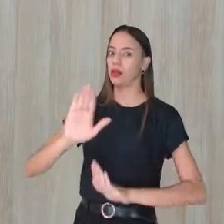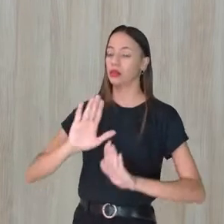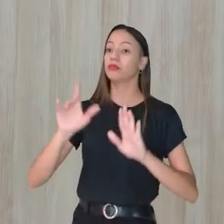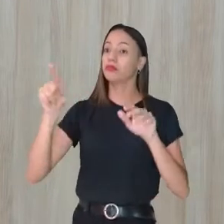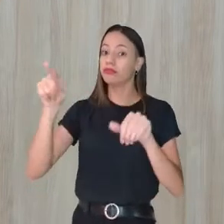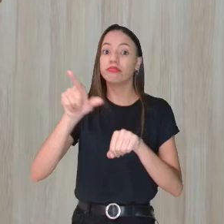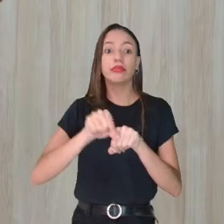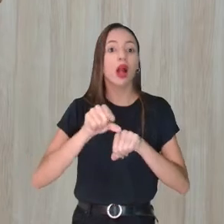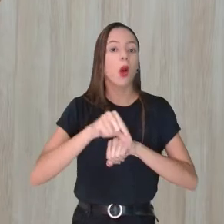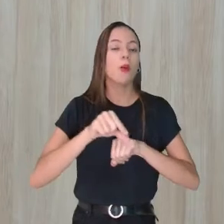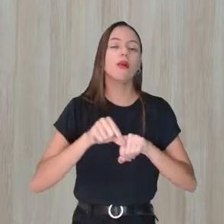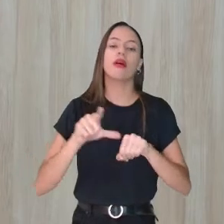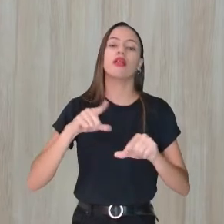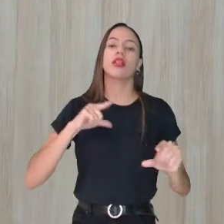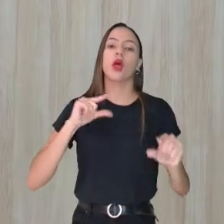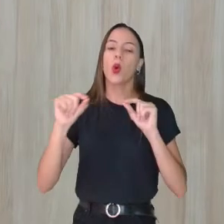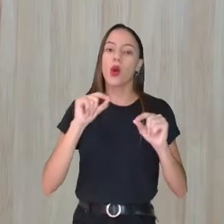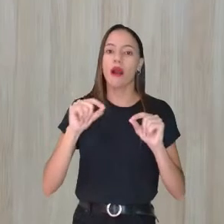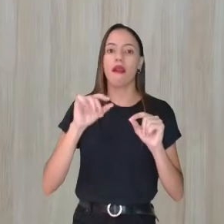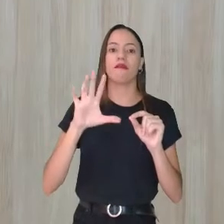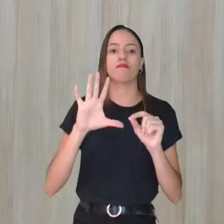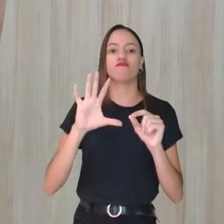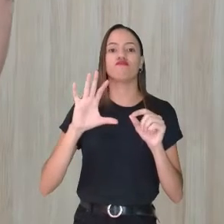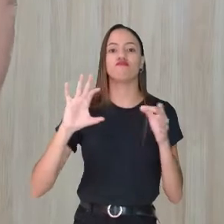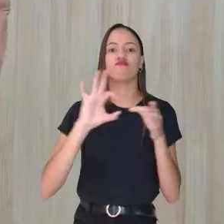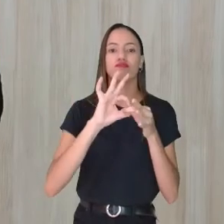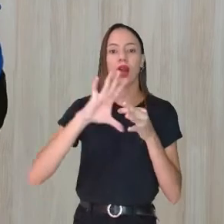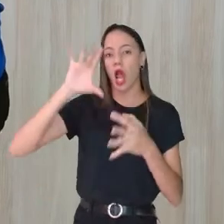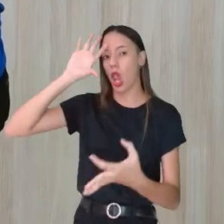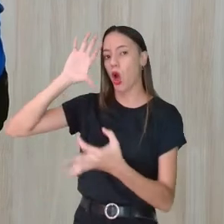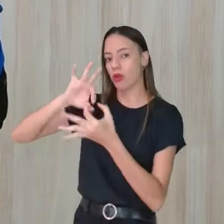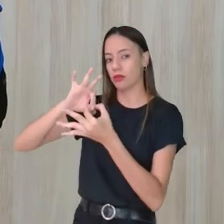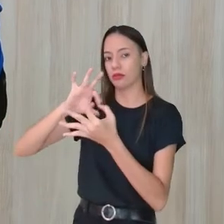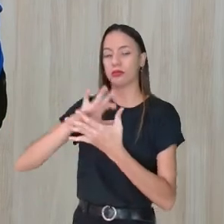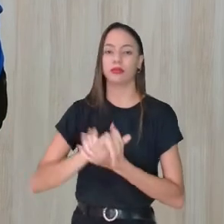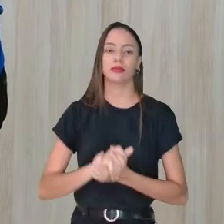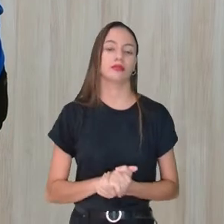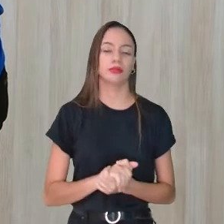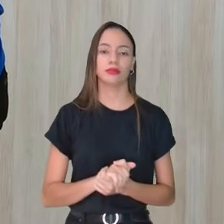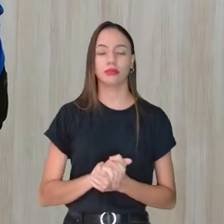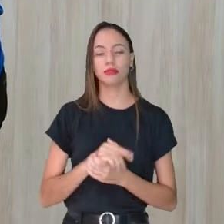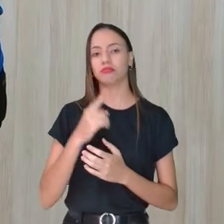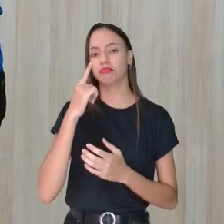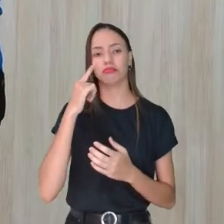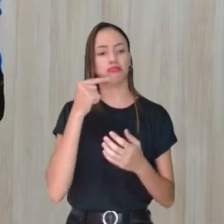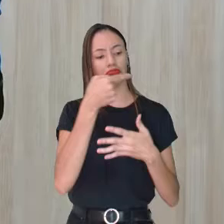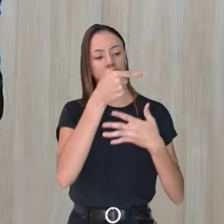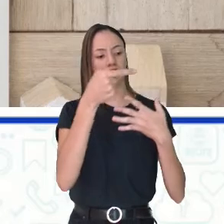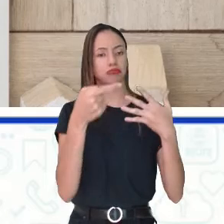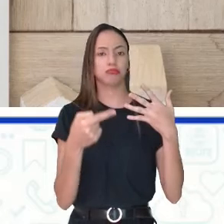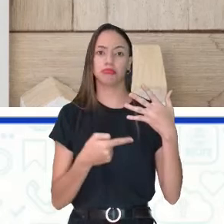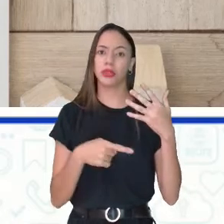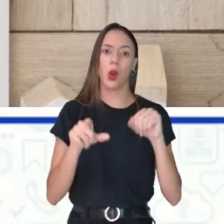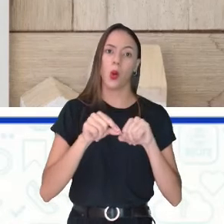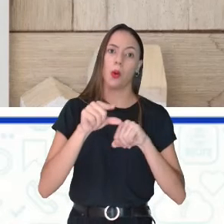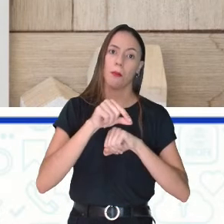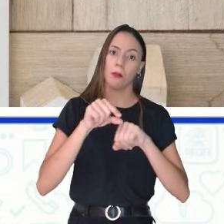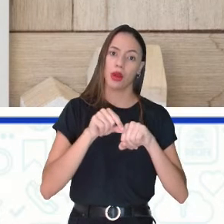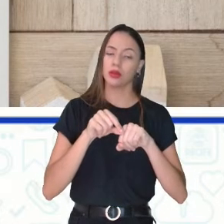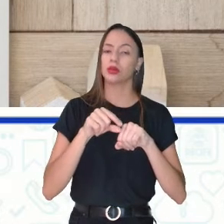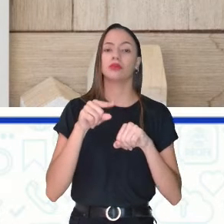uma fundamentação lógica. Qualquer um desses tipos de argumentos citados